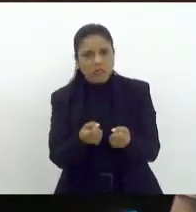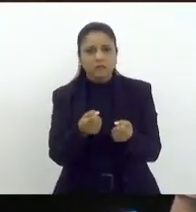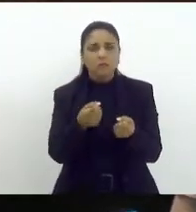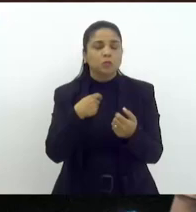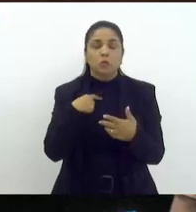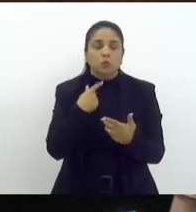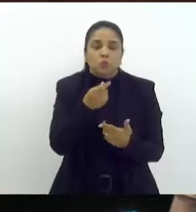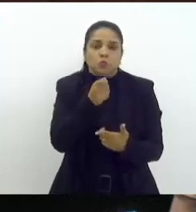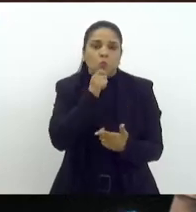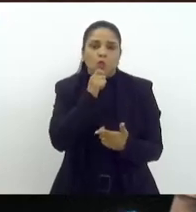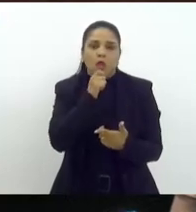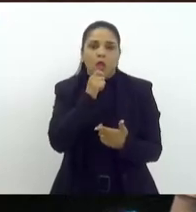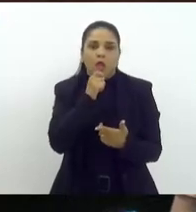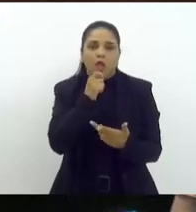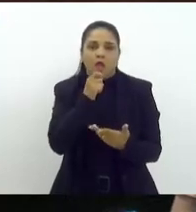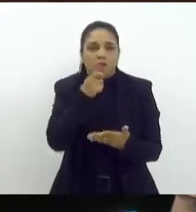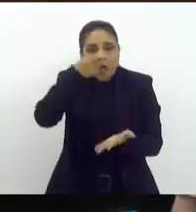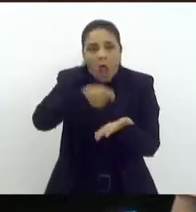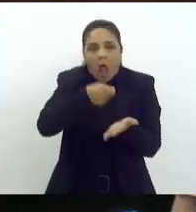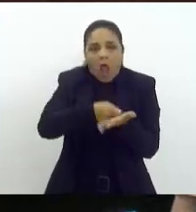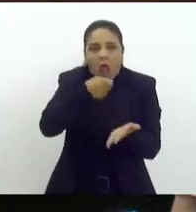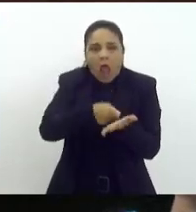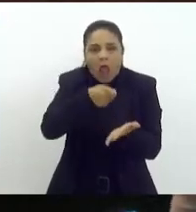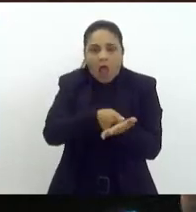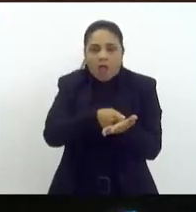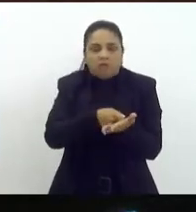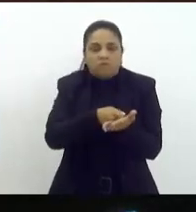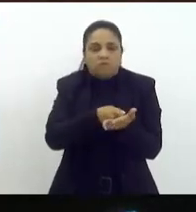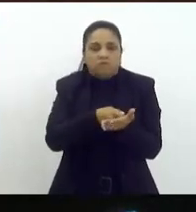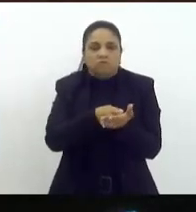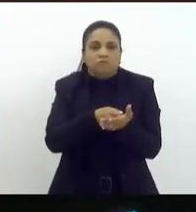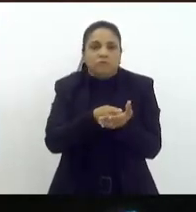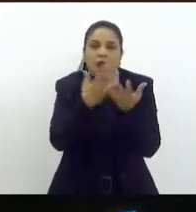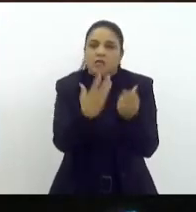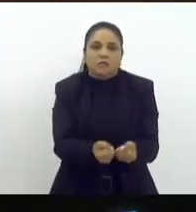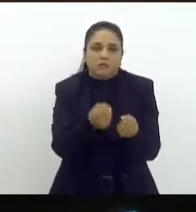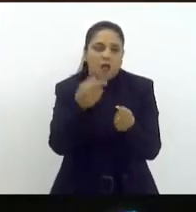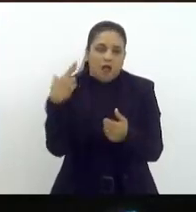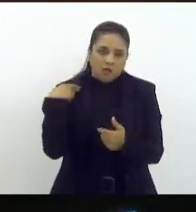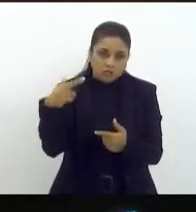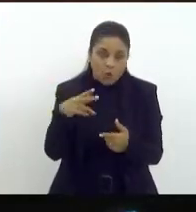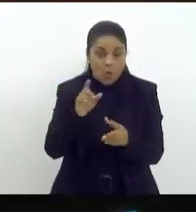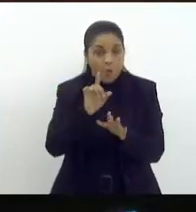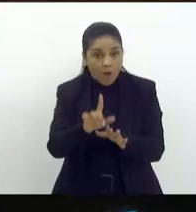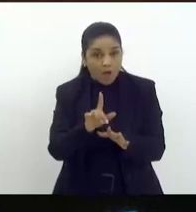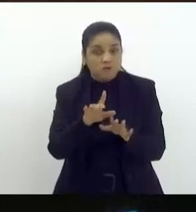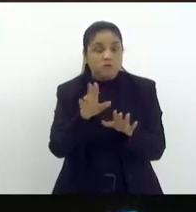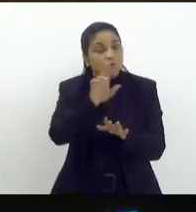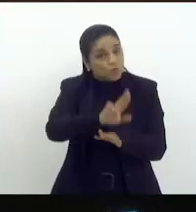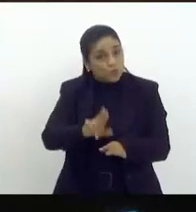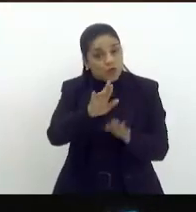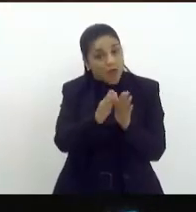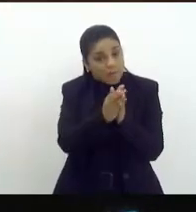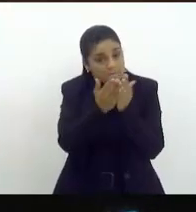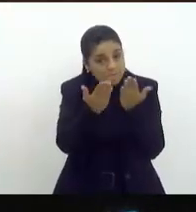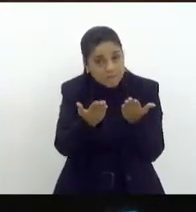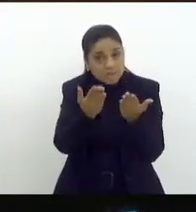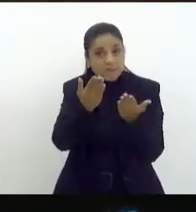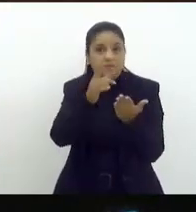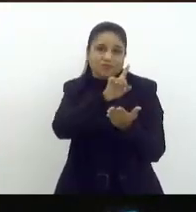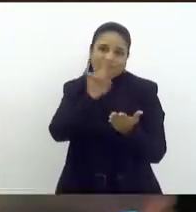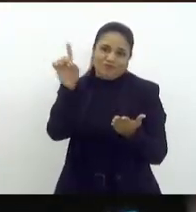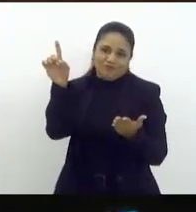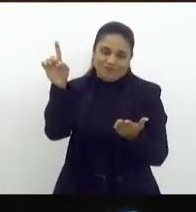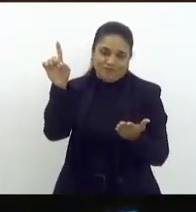catequizar ninguém muito pelo contrário usar a Bíblia que é o livro mais lido do mundo para dali tirar eh os